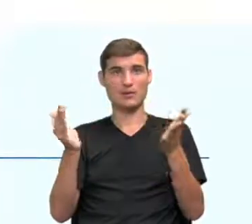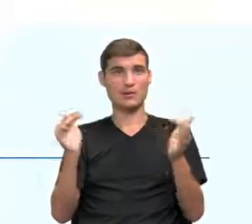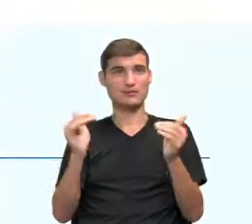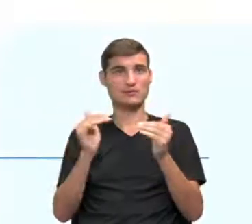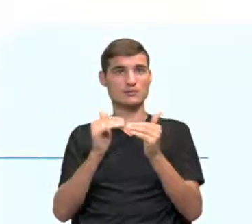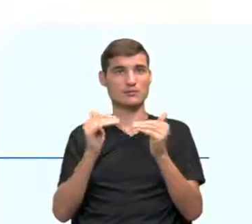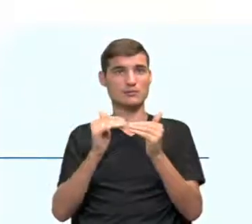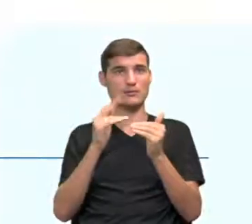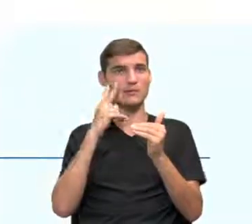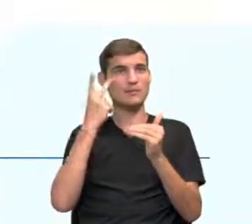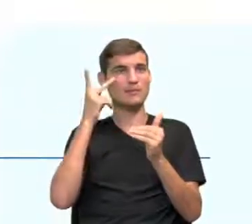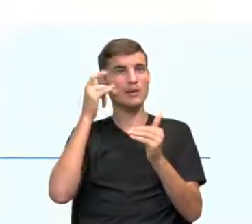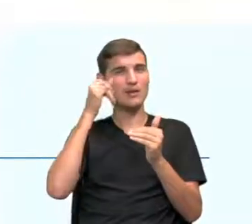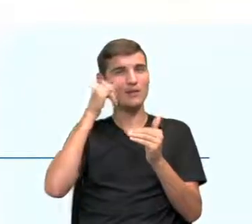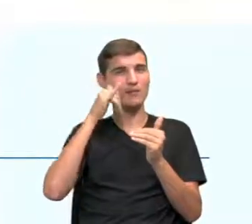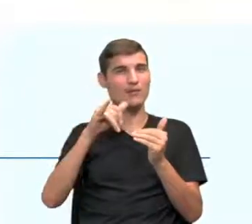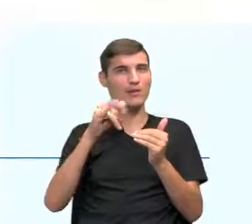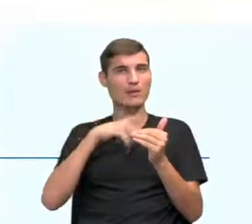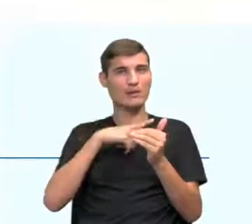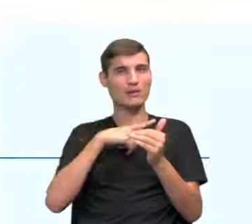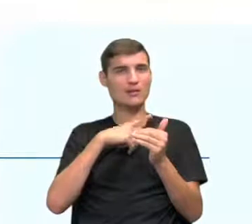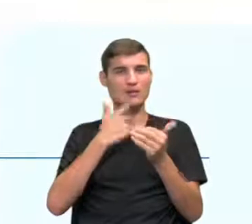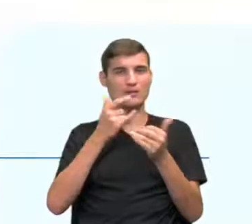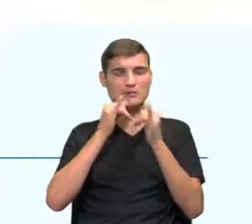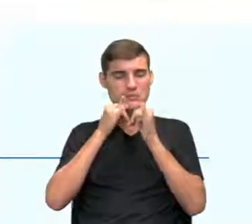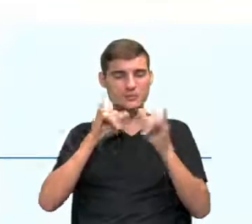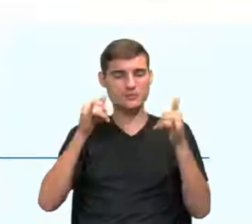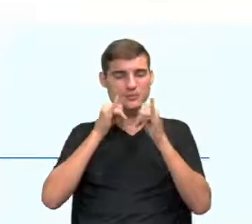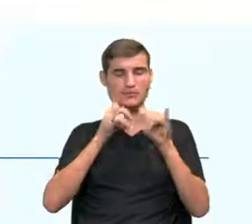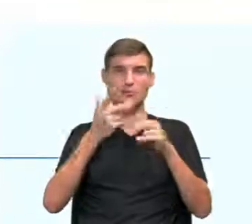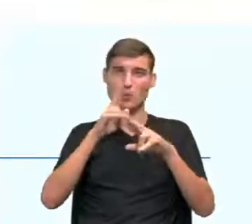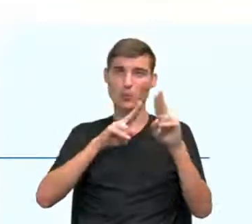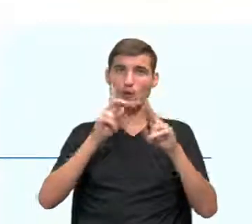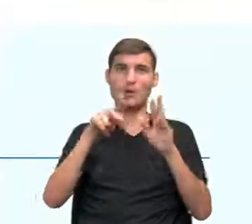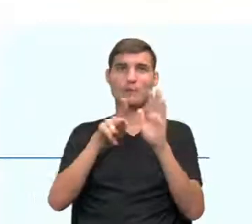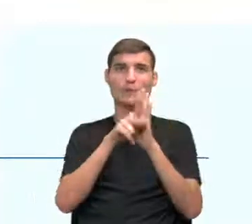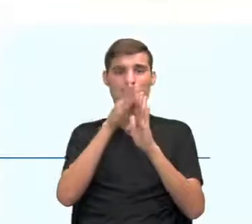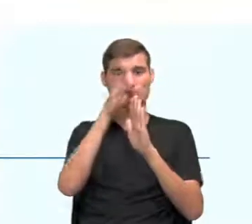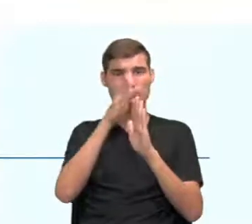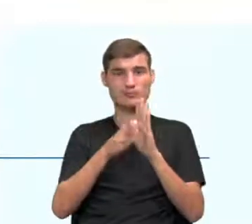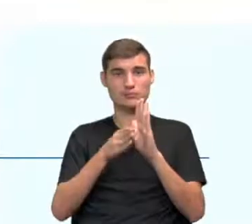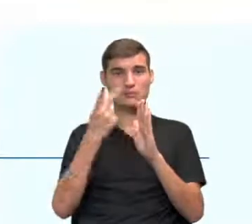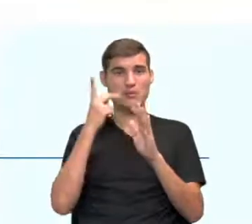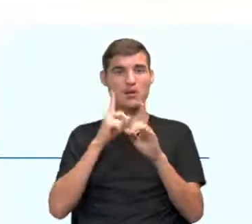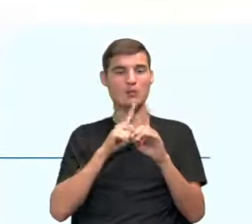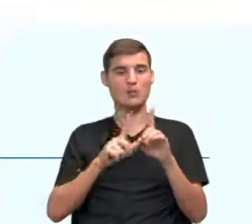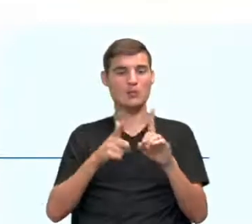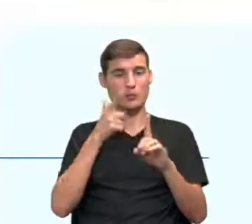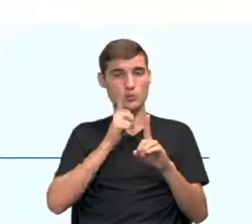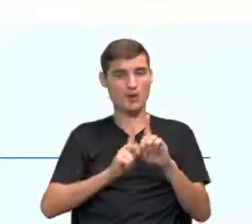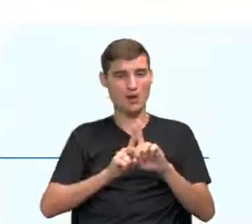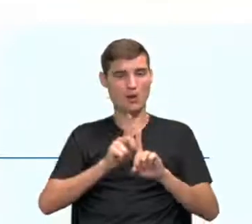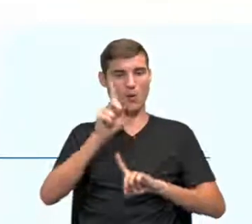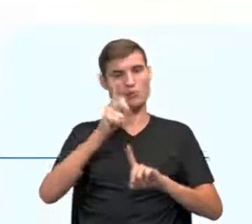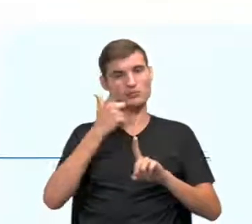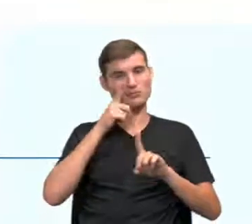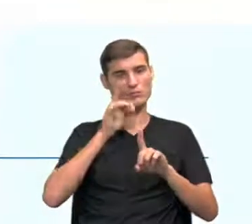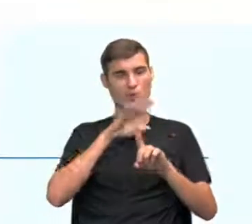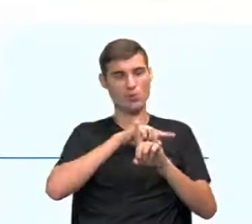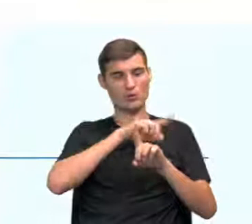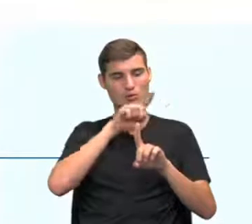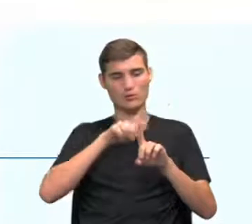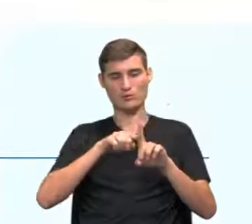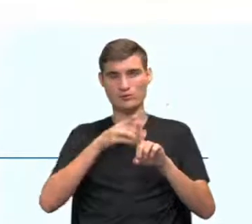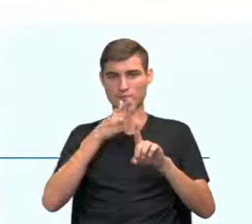esse monte de informação, eu tenho que usar um filtro. Então, eu coloco um filtro passa alta, por exemplo, e transmito só